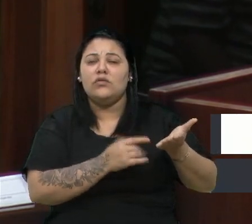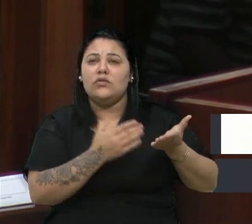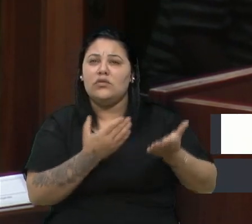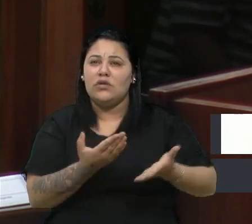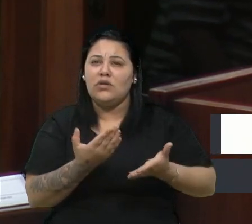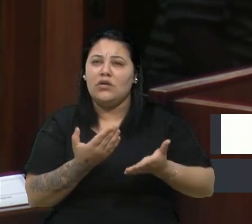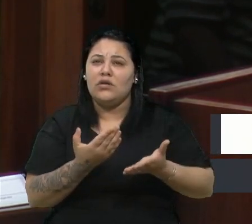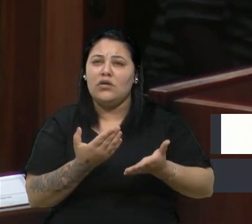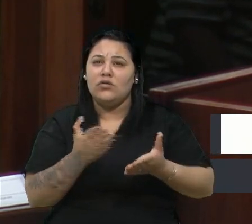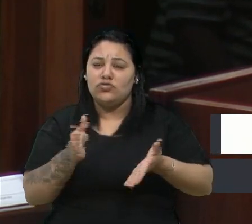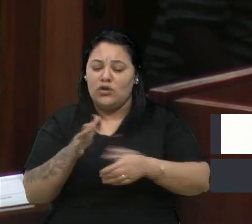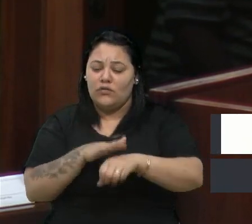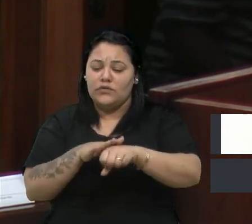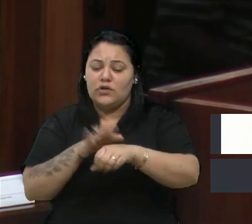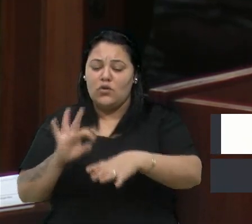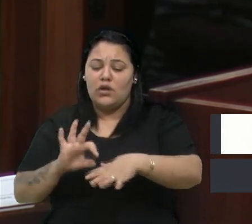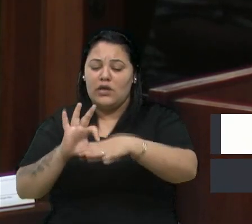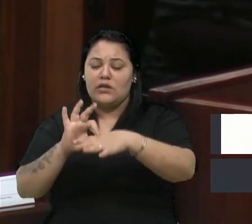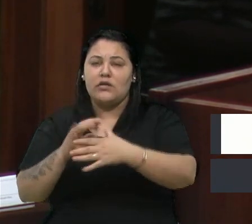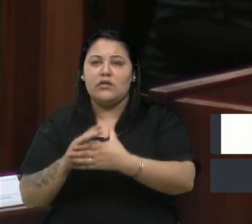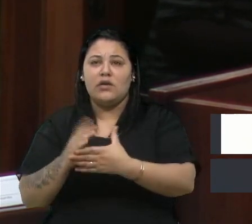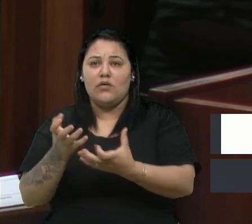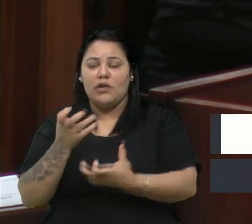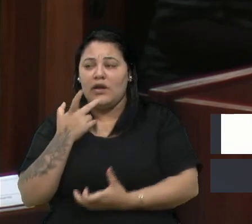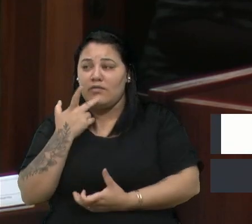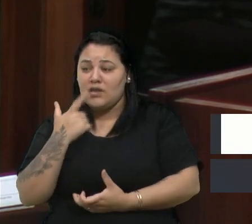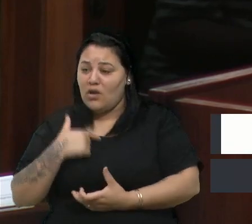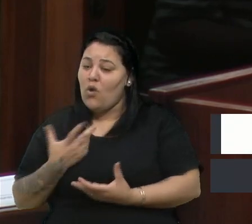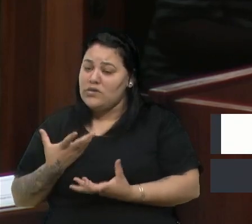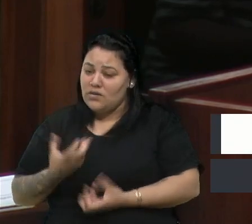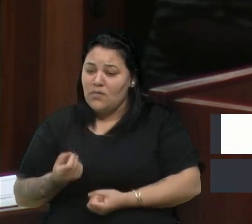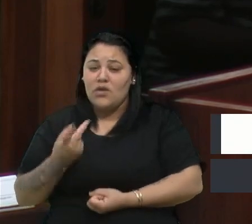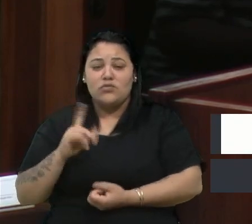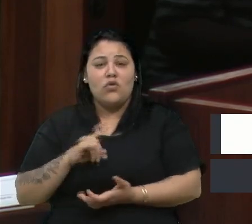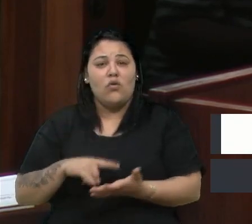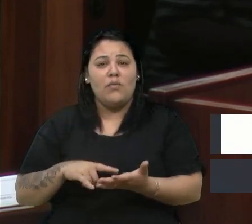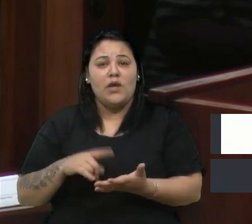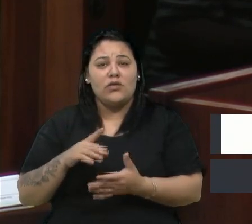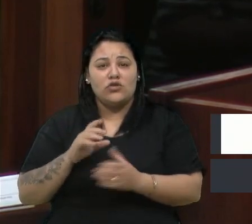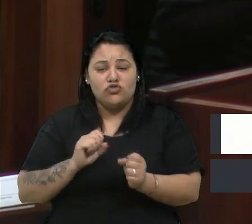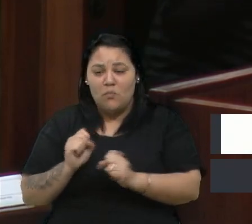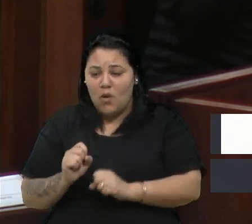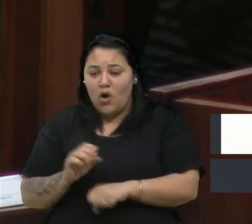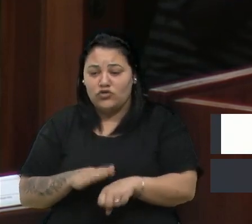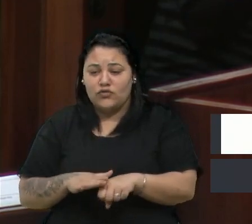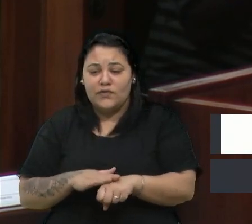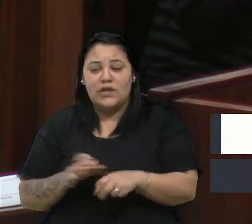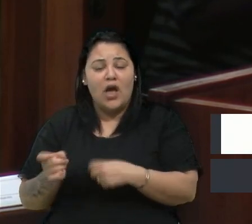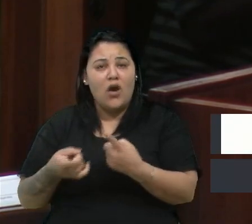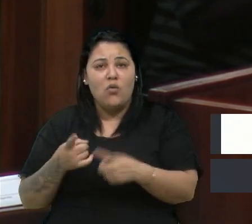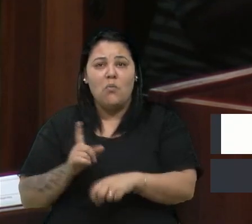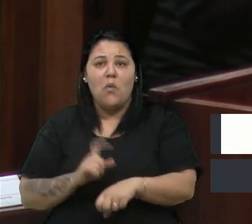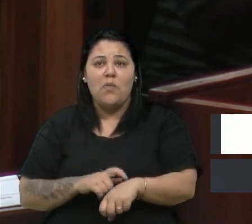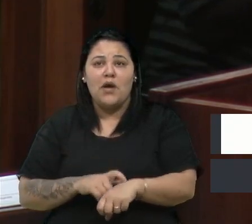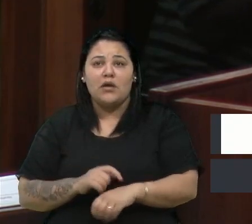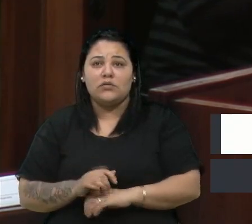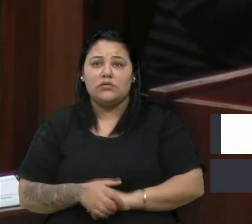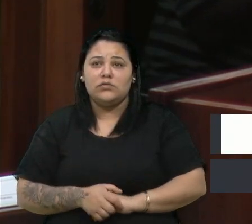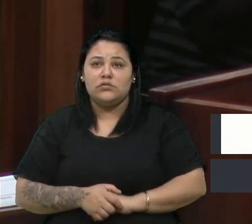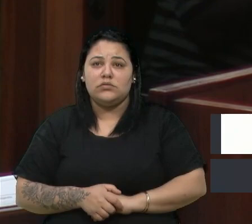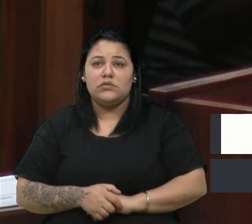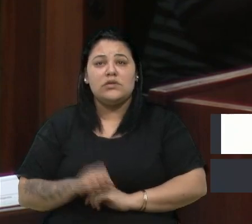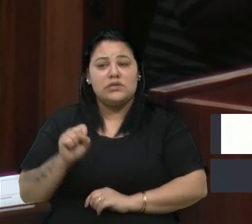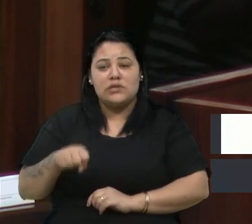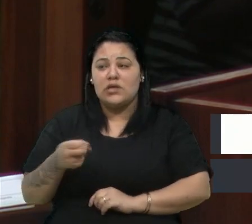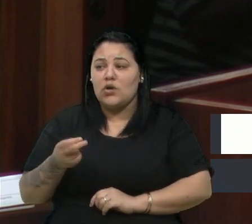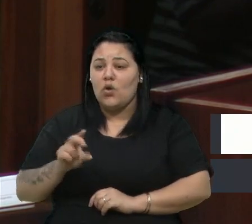eu espero pelo menos que ela diga: recebi teus documentos e a gente pode conversar em algum momento. Sim, sim, não, não,